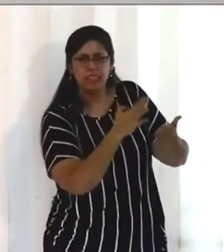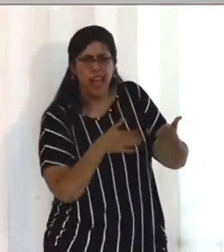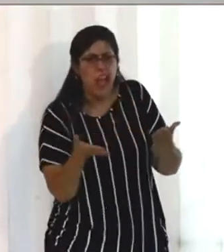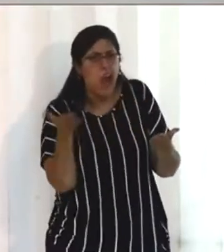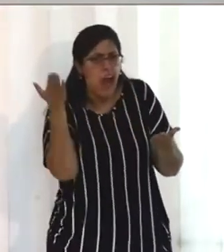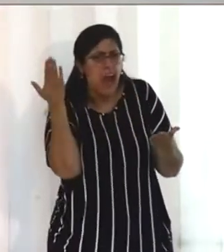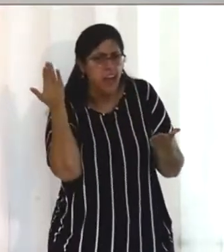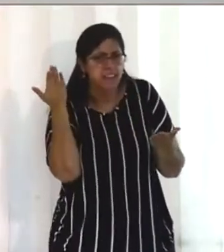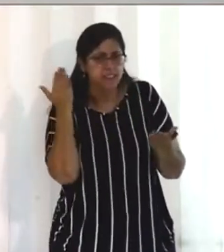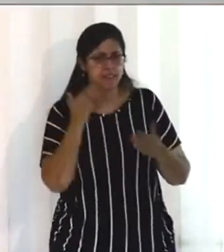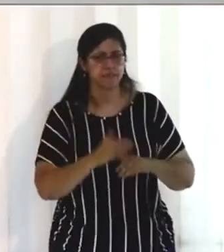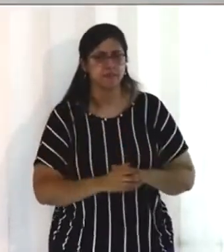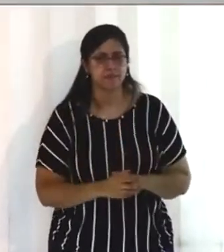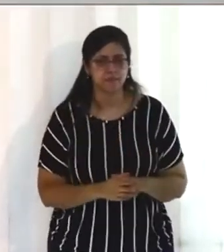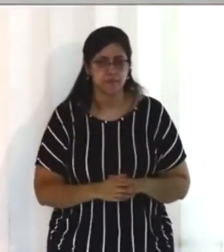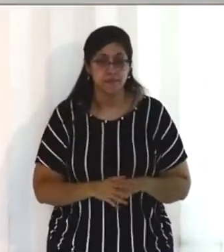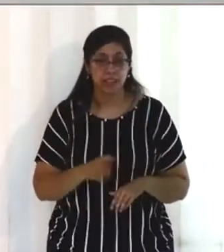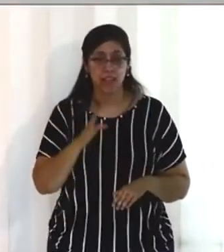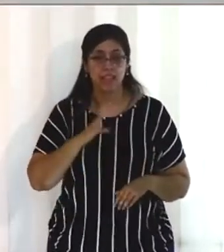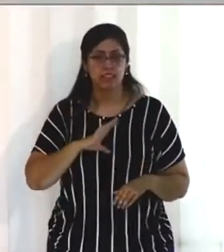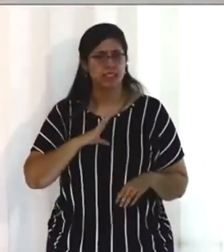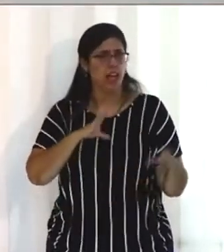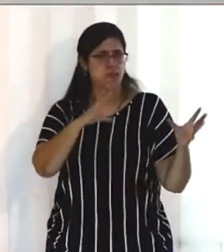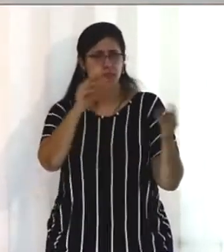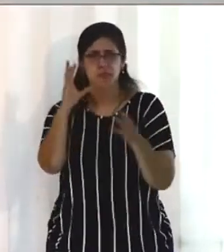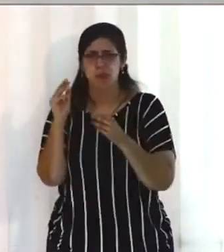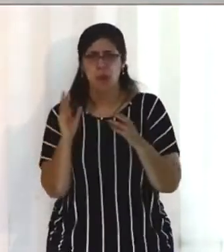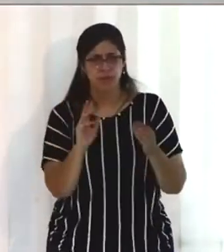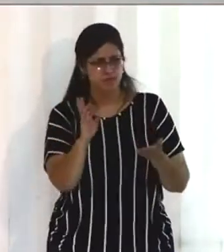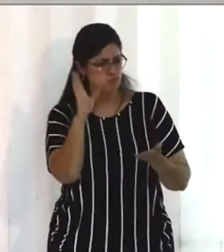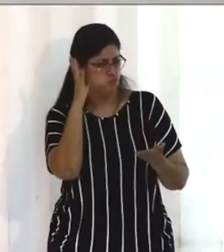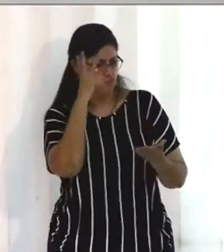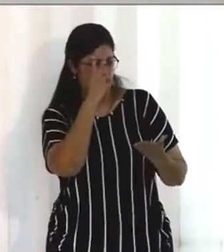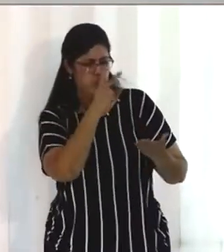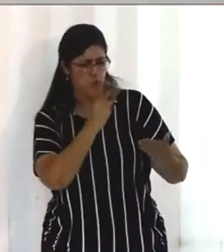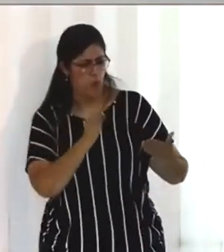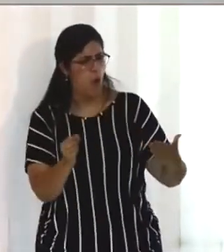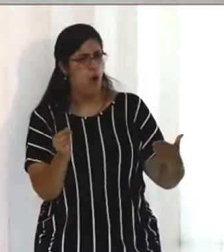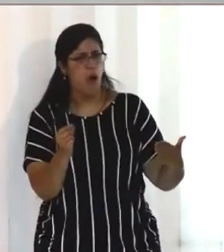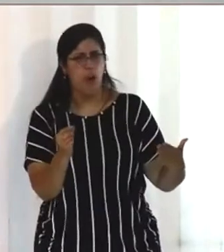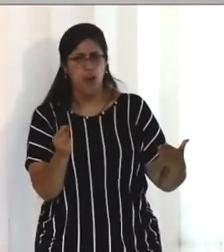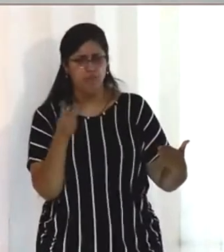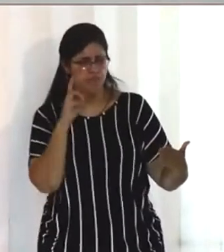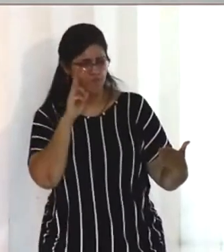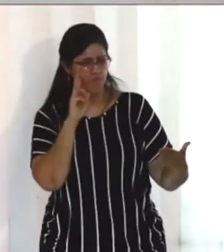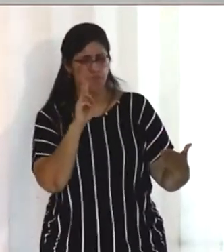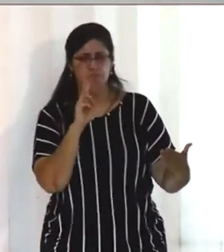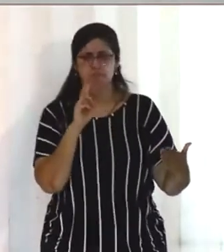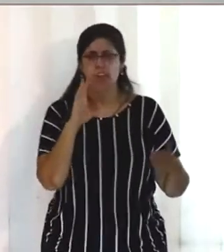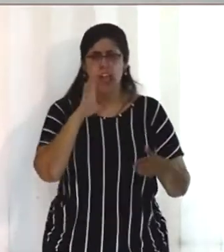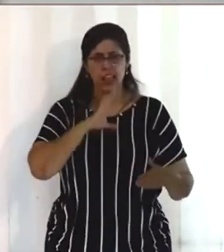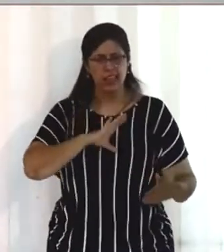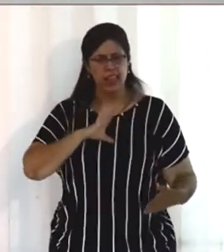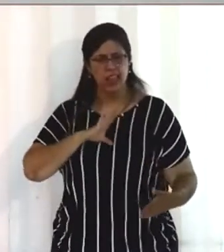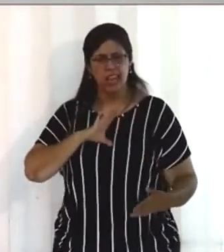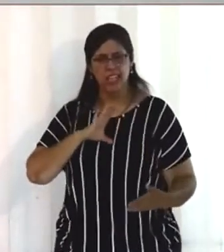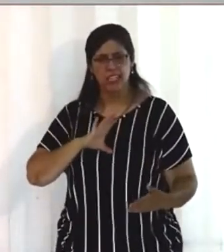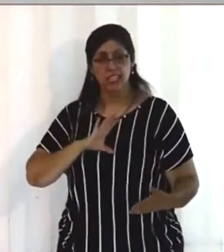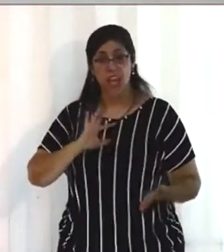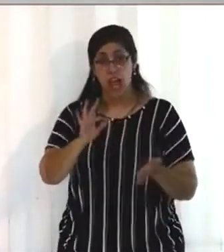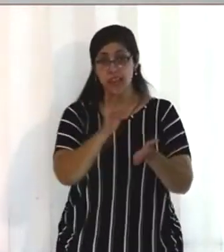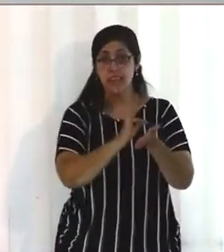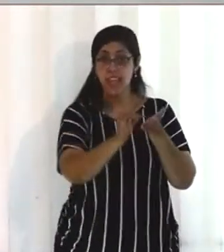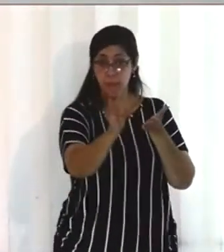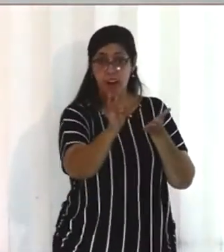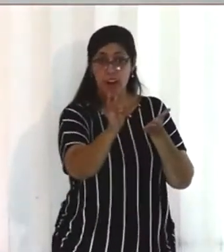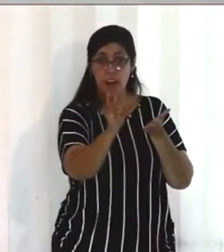era uma cidade de tanta riqueza que eles adotavam um lema: viva o seu presente